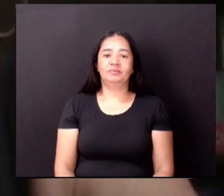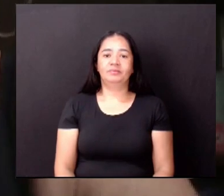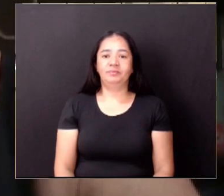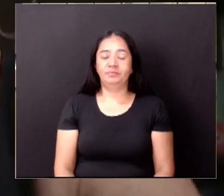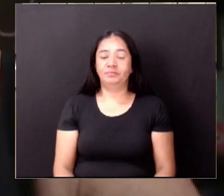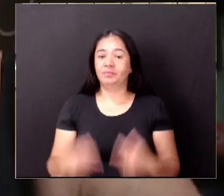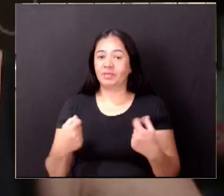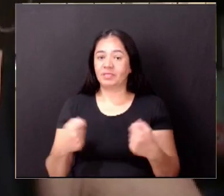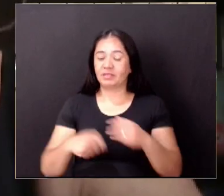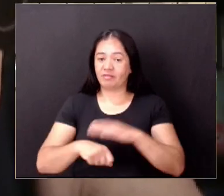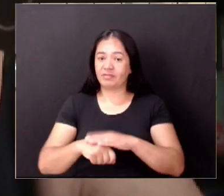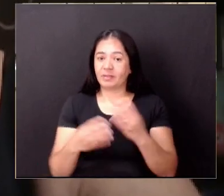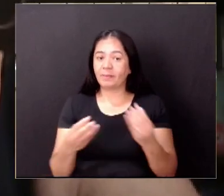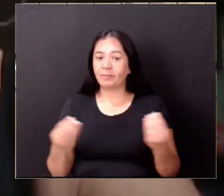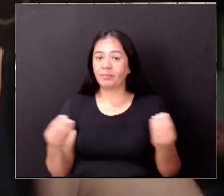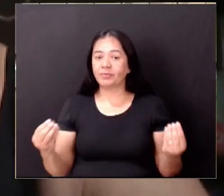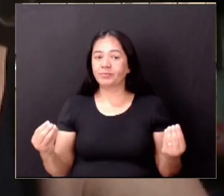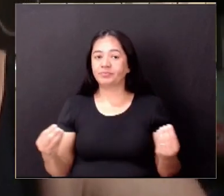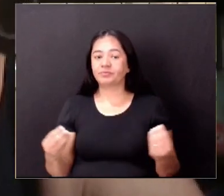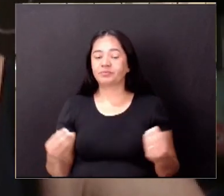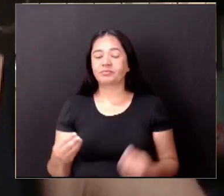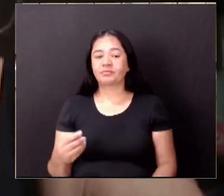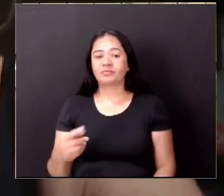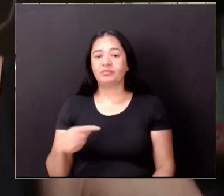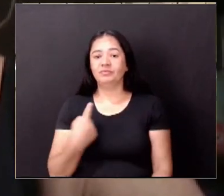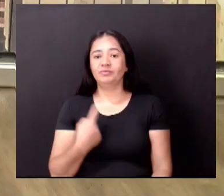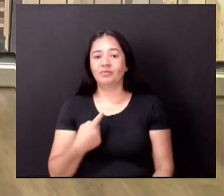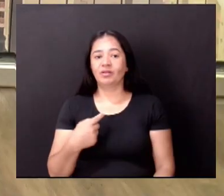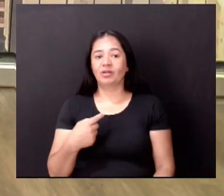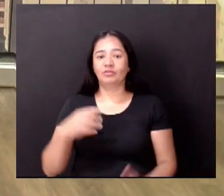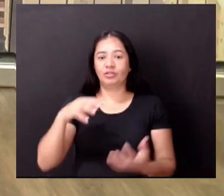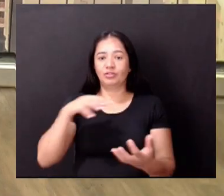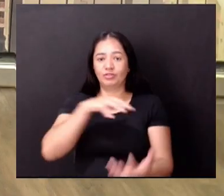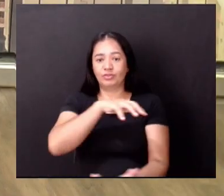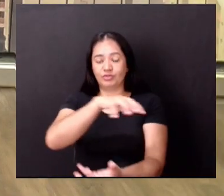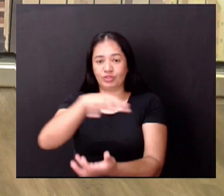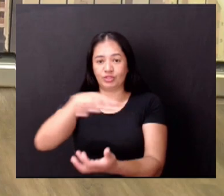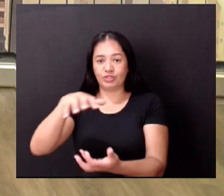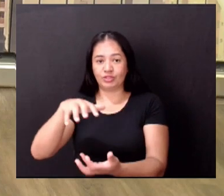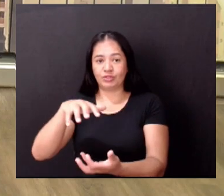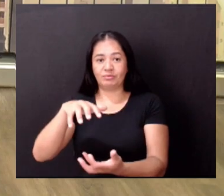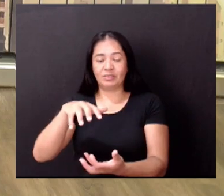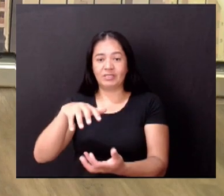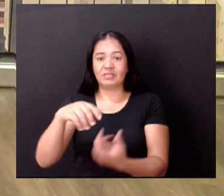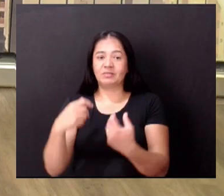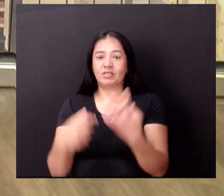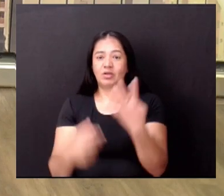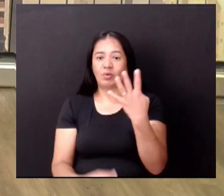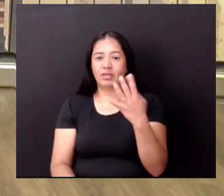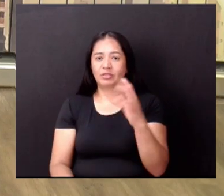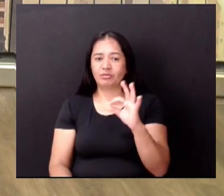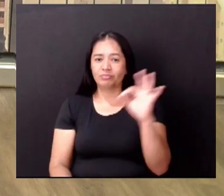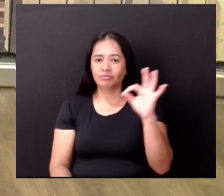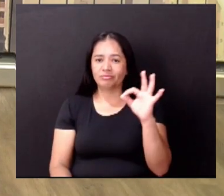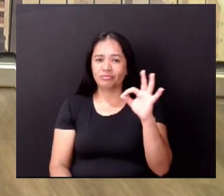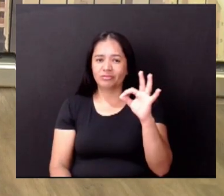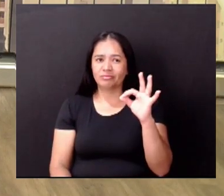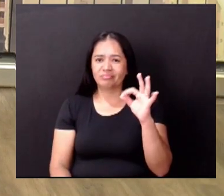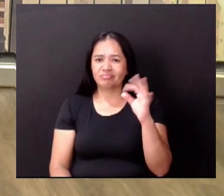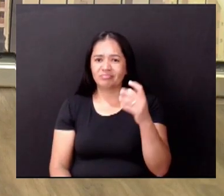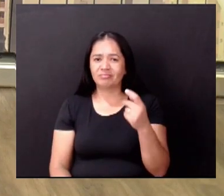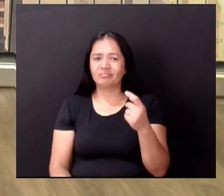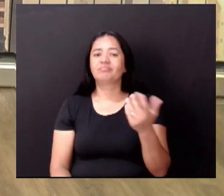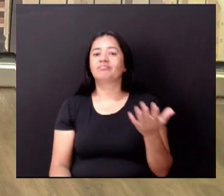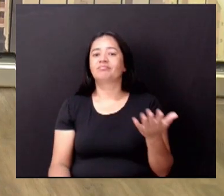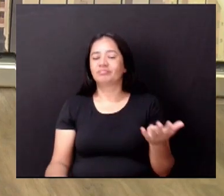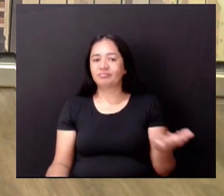né? Se Que tem pensar que muito a ser feito ainda. com certeza, ainda que nosso país é continental, esses 4% eles ganham uma